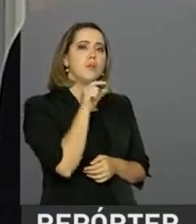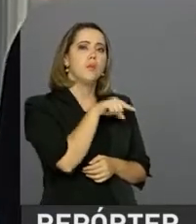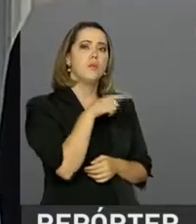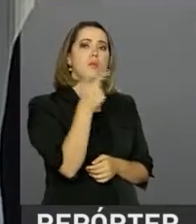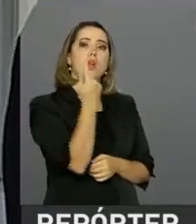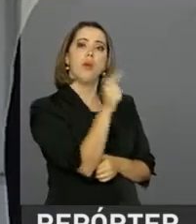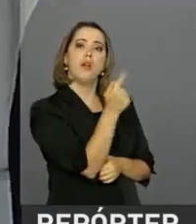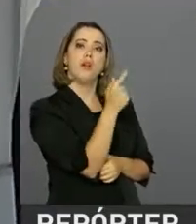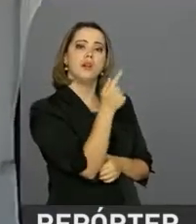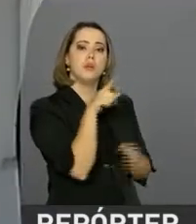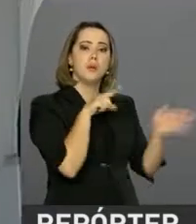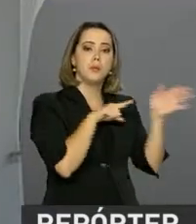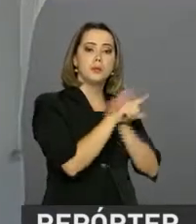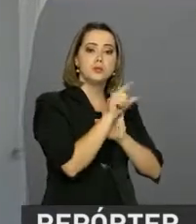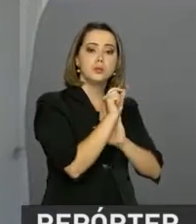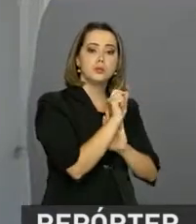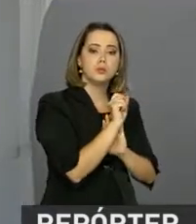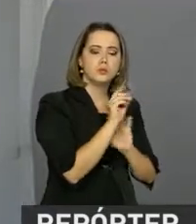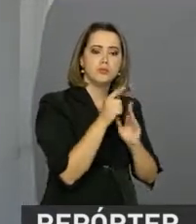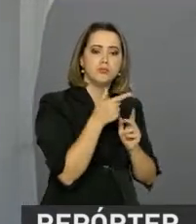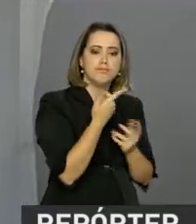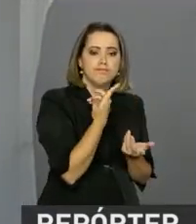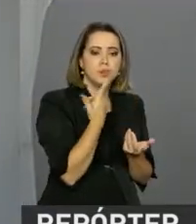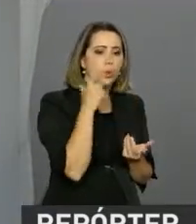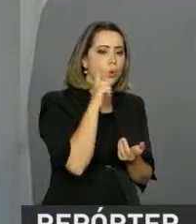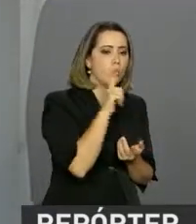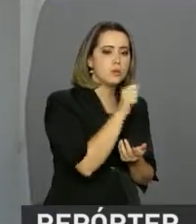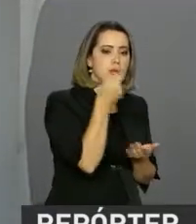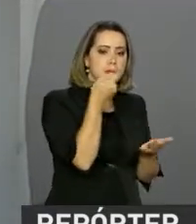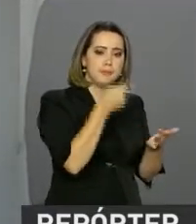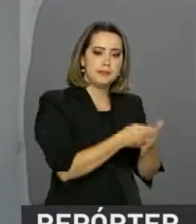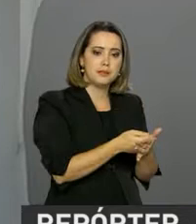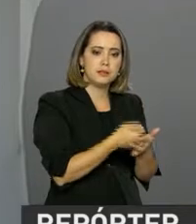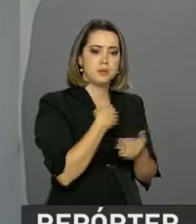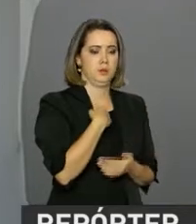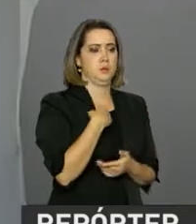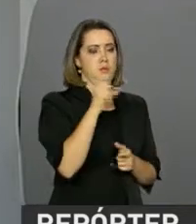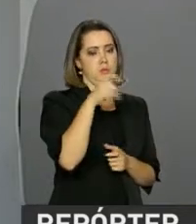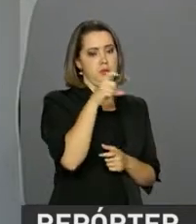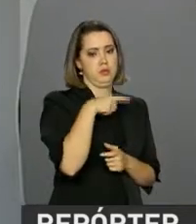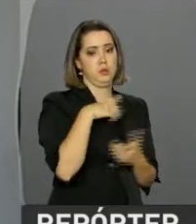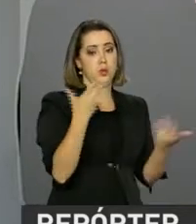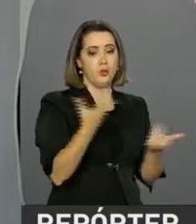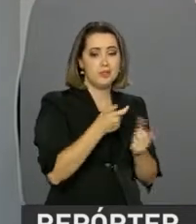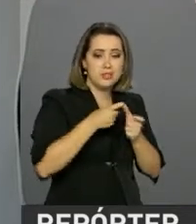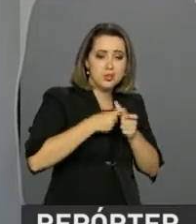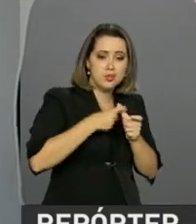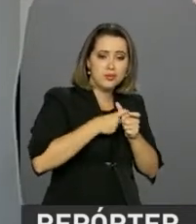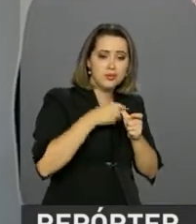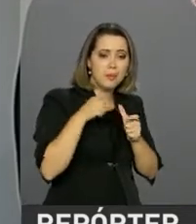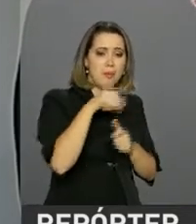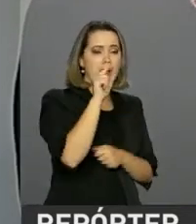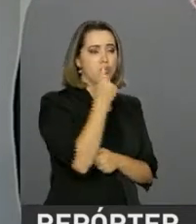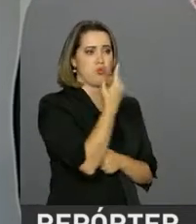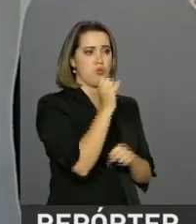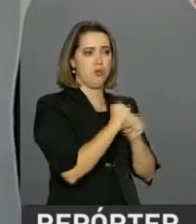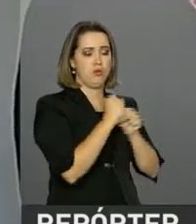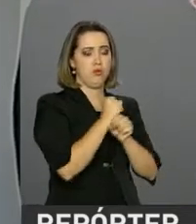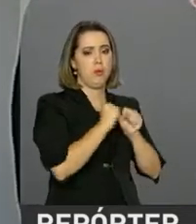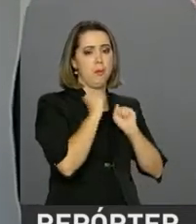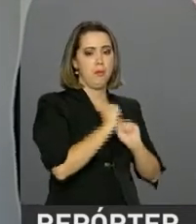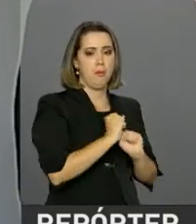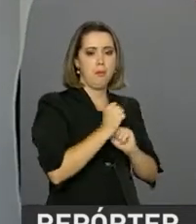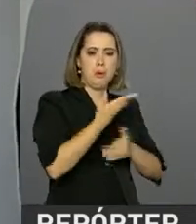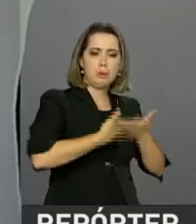de goiânia pergunta seguinte não conseguir pagar o meu cartão e estou inadimplente sá mais um ano poderia